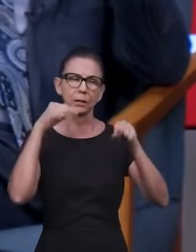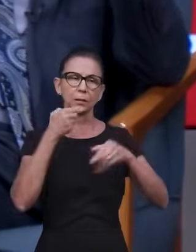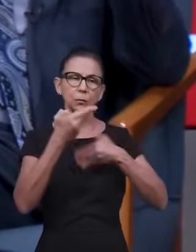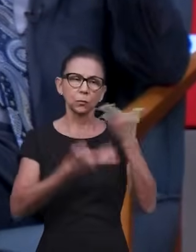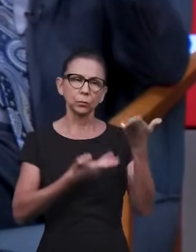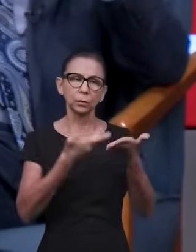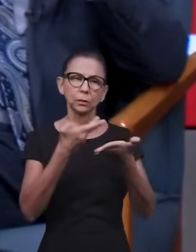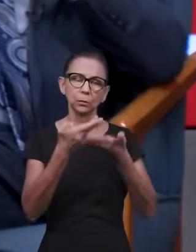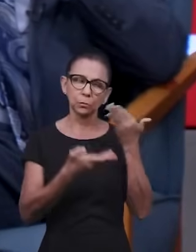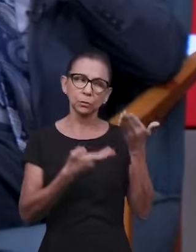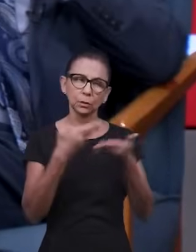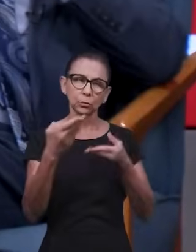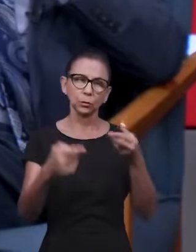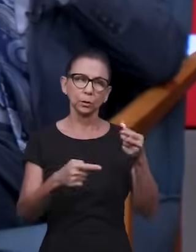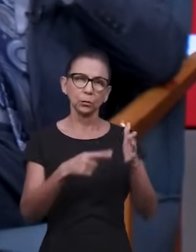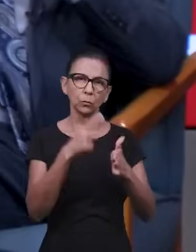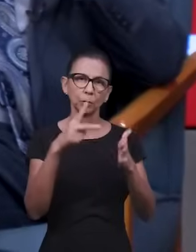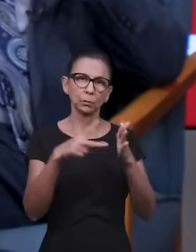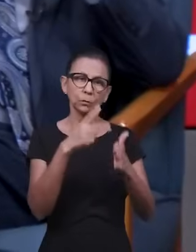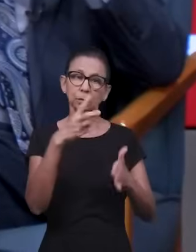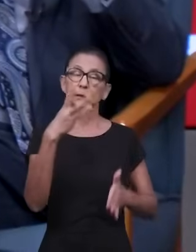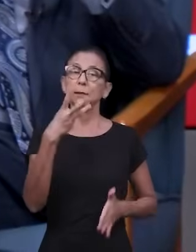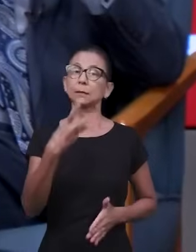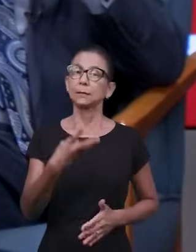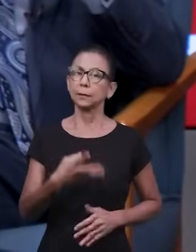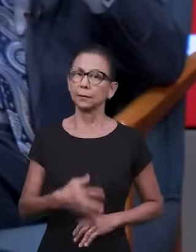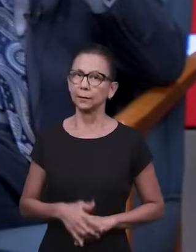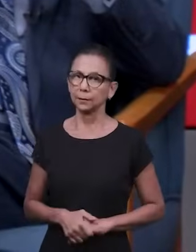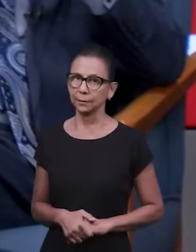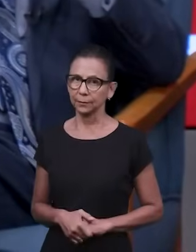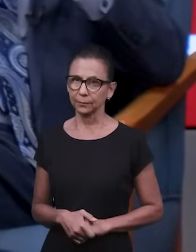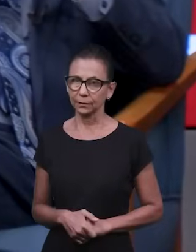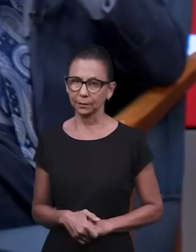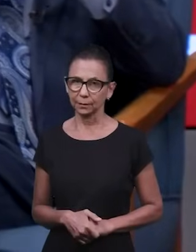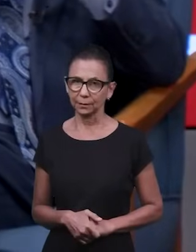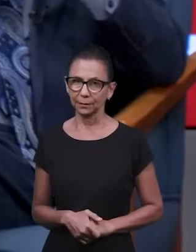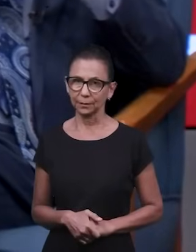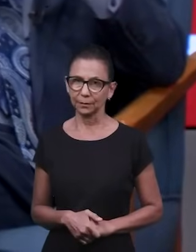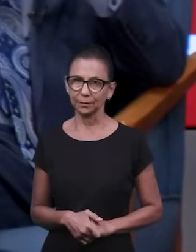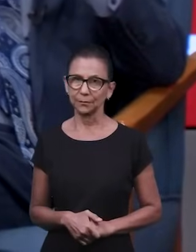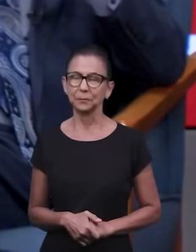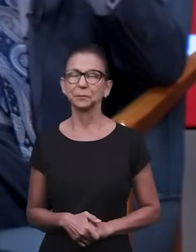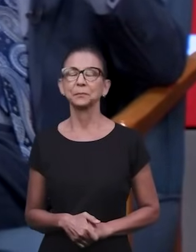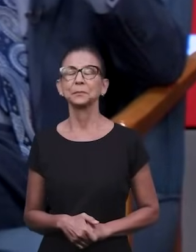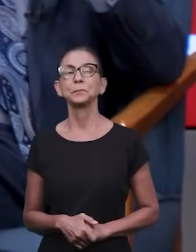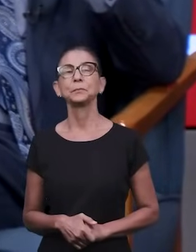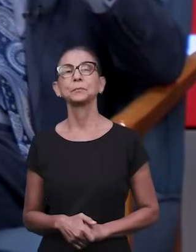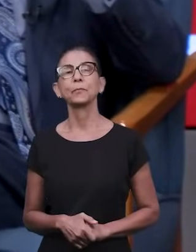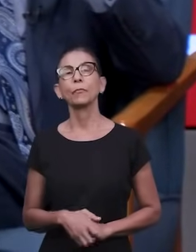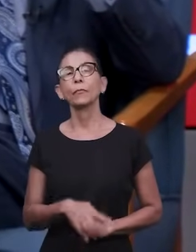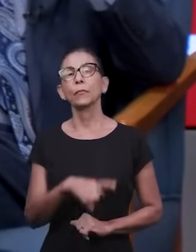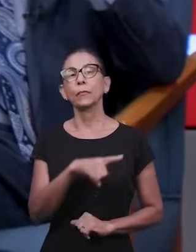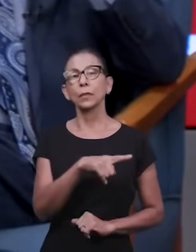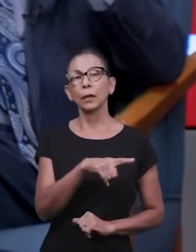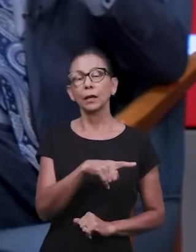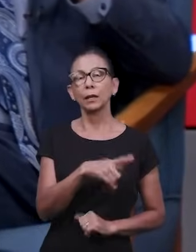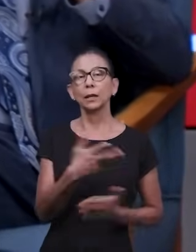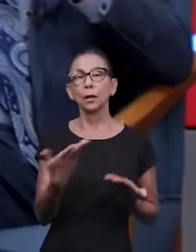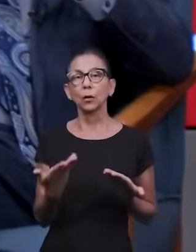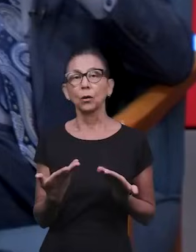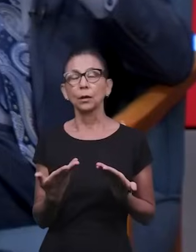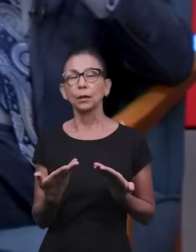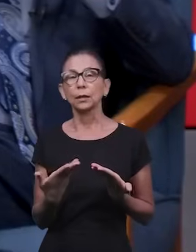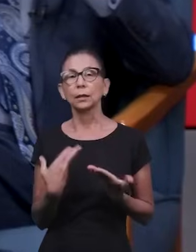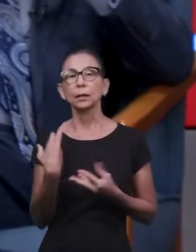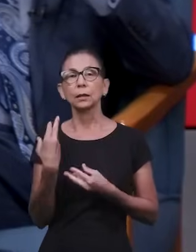apascentas minhas ovelhas Jesus está falando agora de Pedro para Apascentar pastor